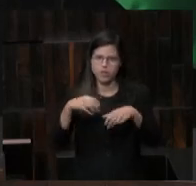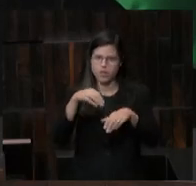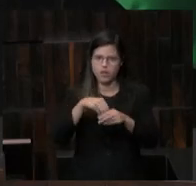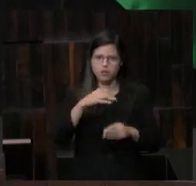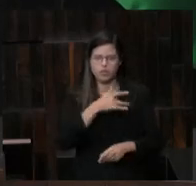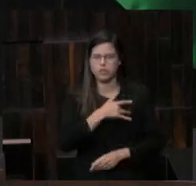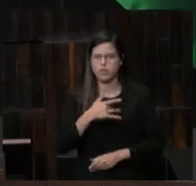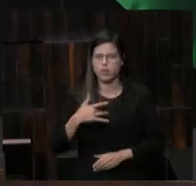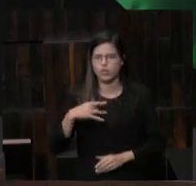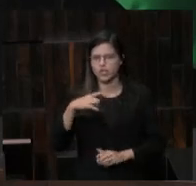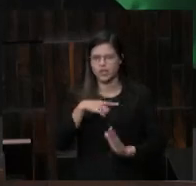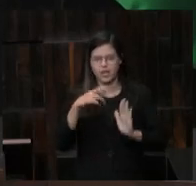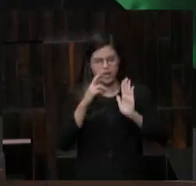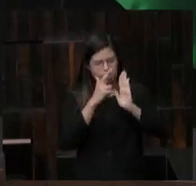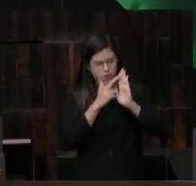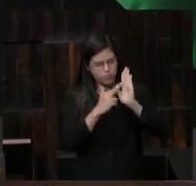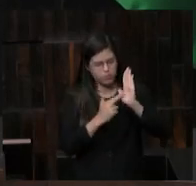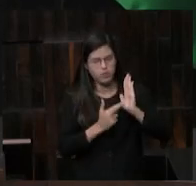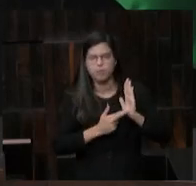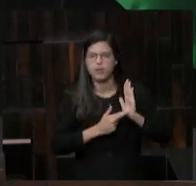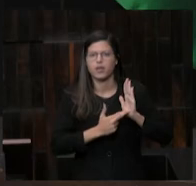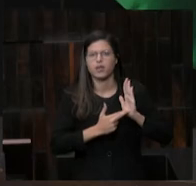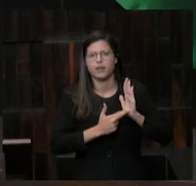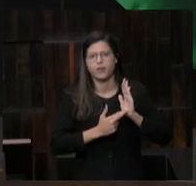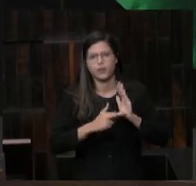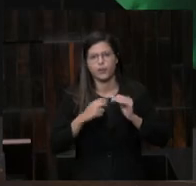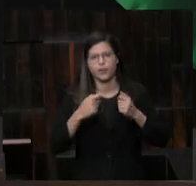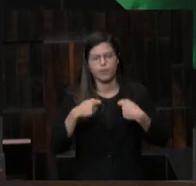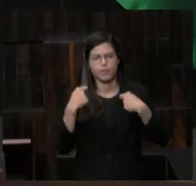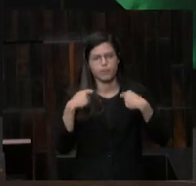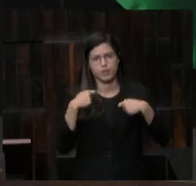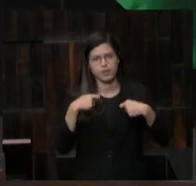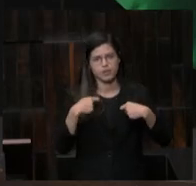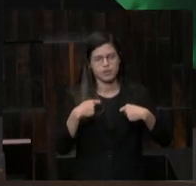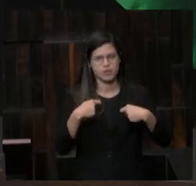a regulação, né, todo o regulamento, tem que vir através